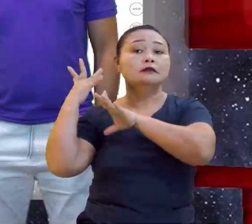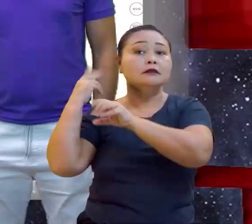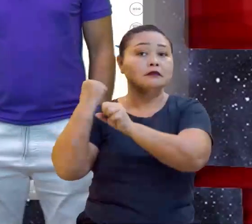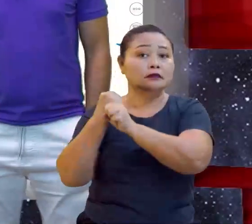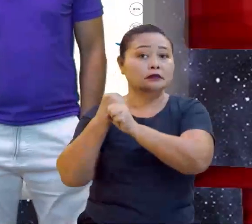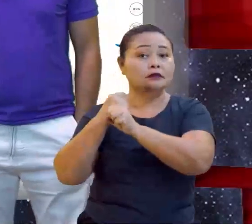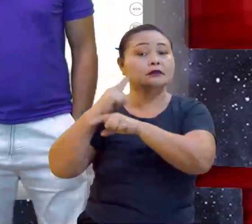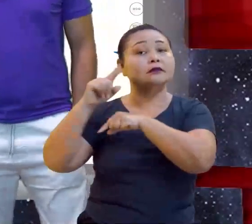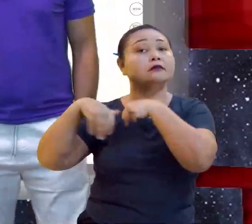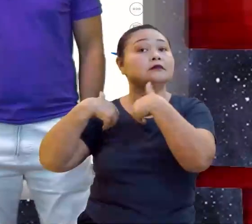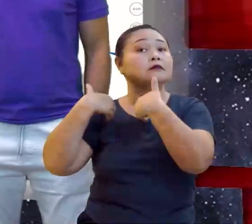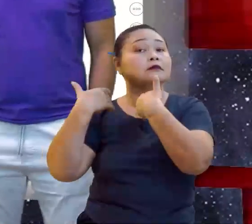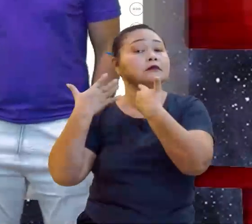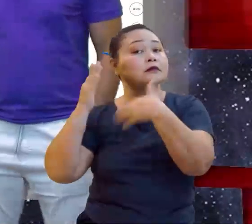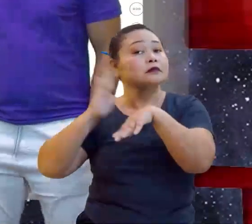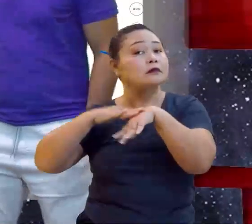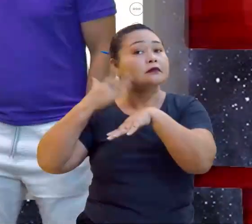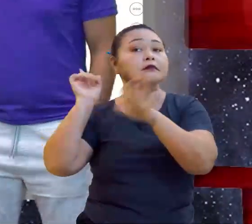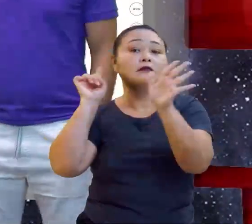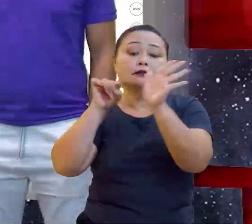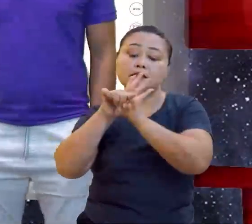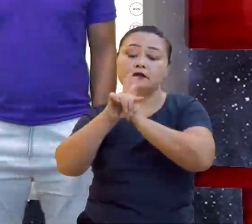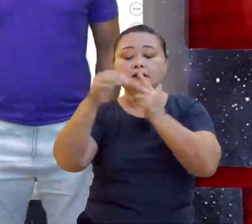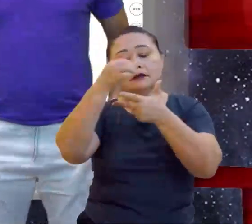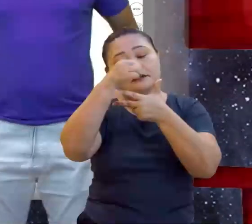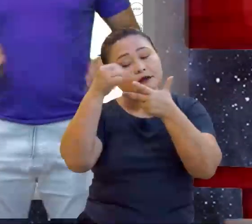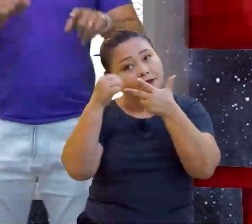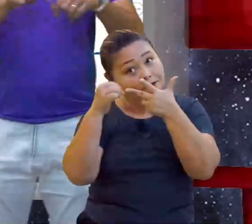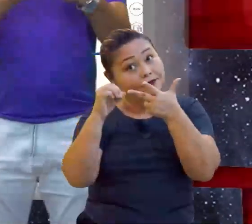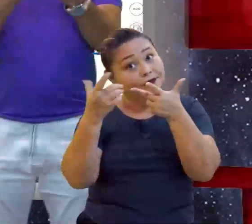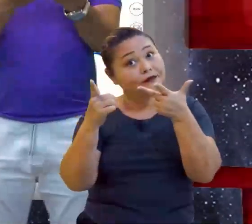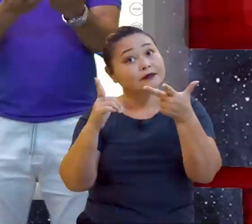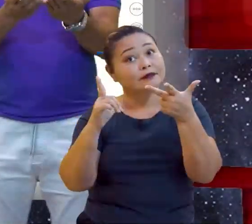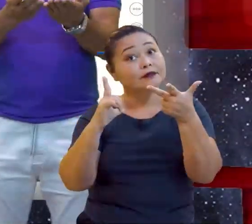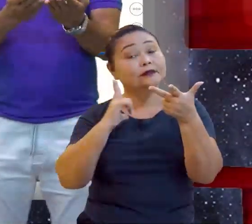e, claro, com mais questões do Enem, né? Questões do Enem. Que